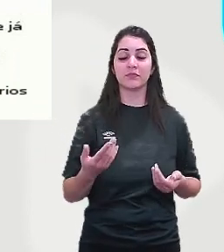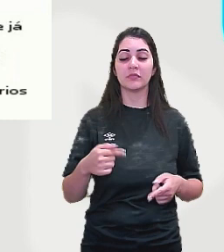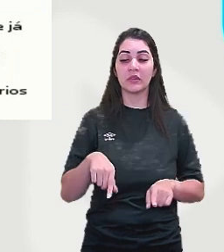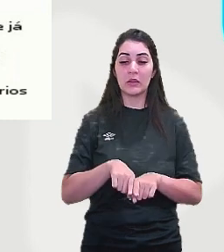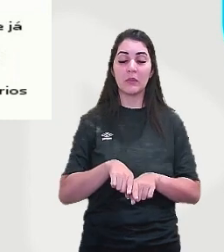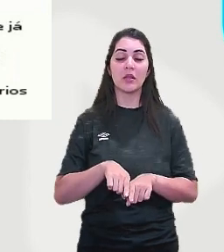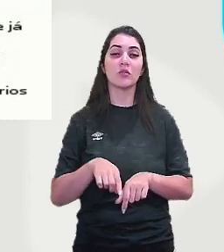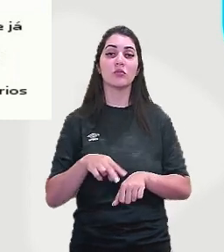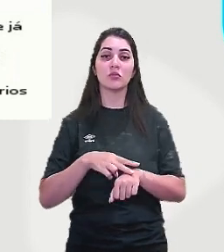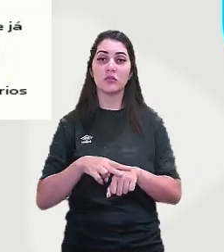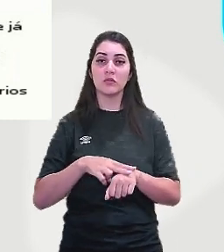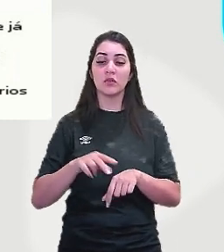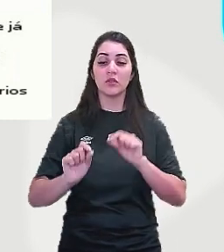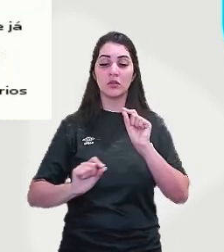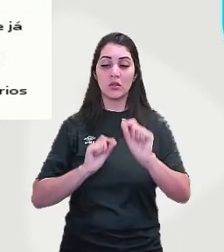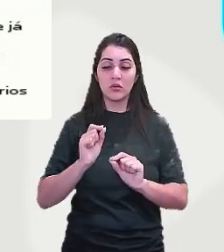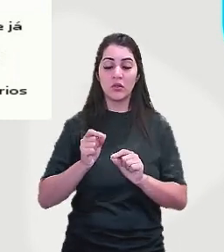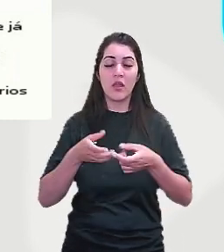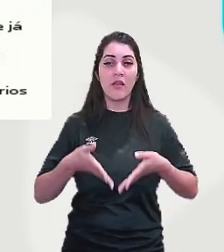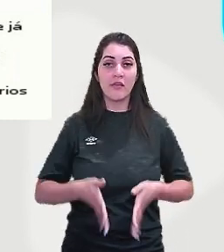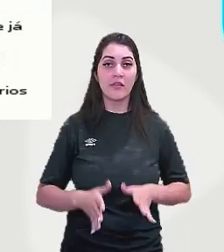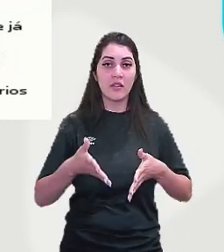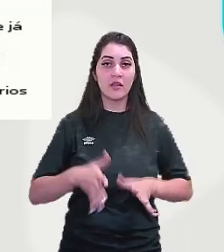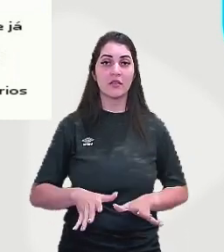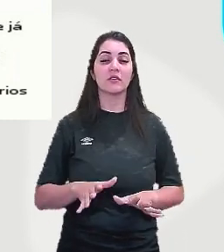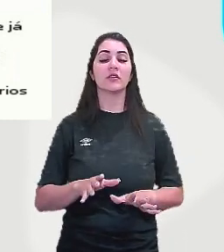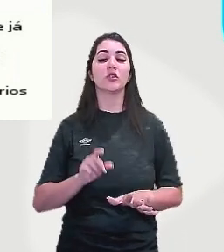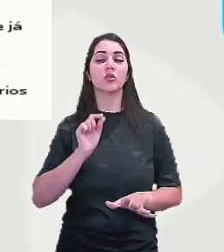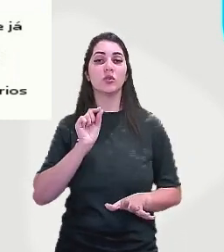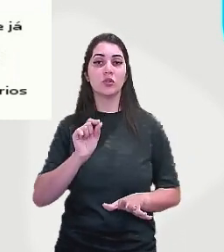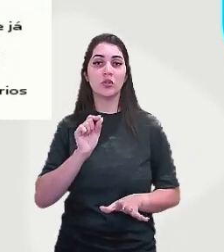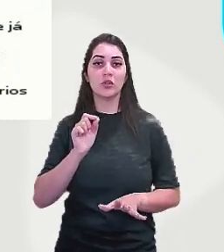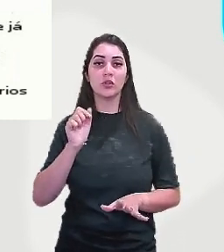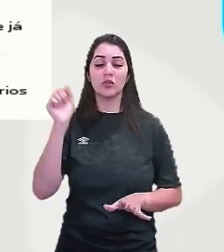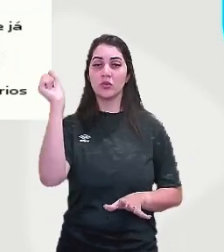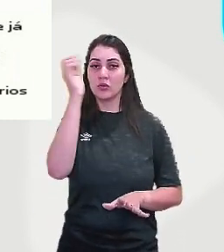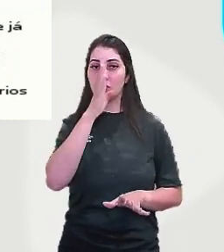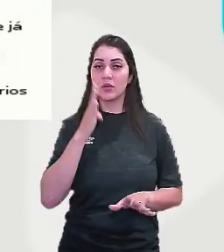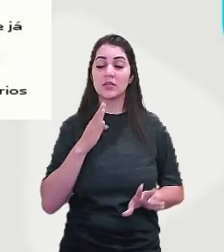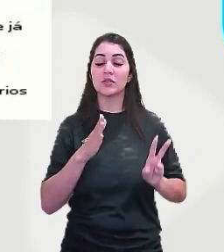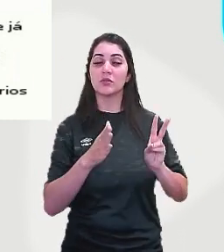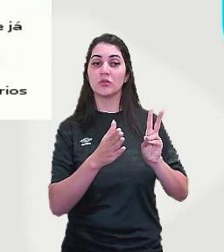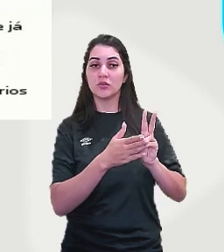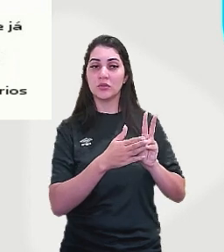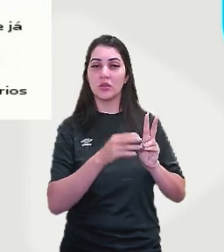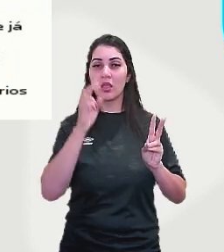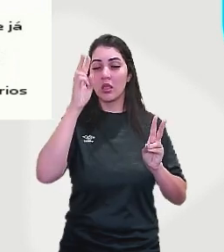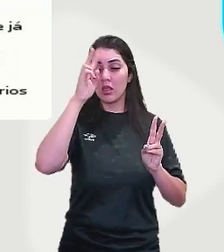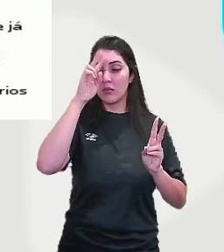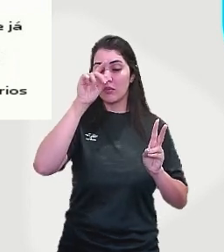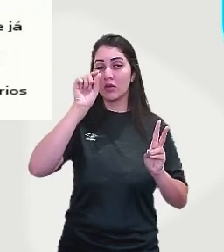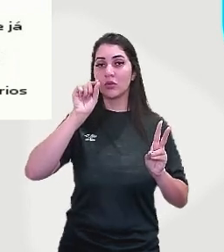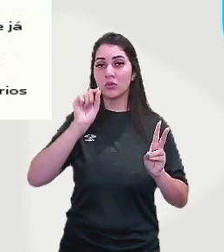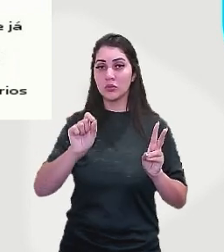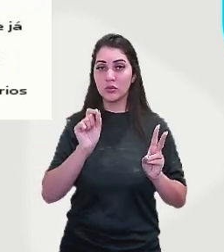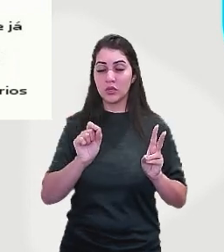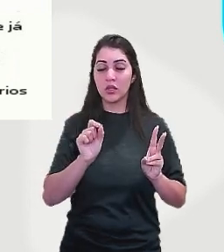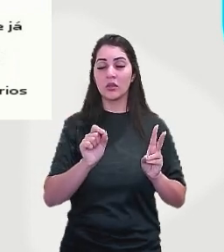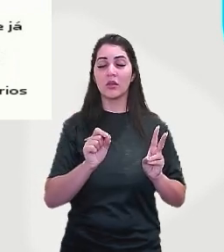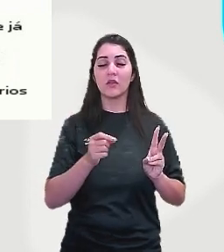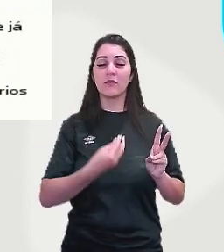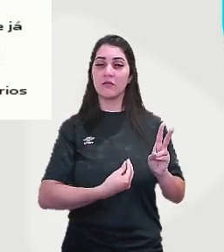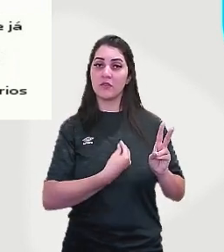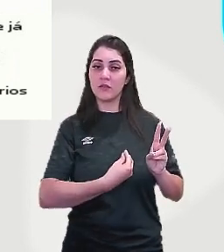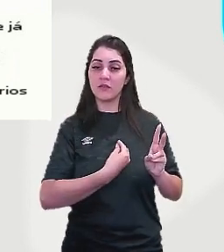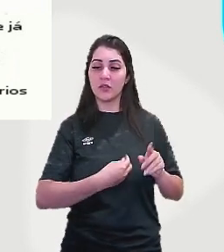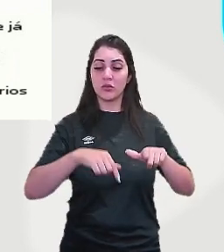verdes, que são a maioria descendentes nativos do Brasil, dos índios. Lembrando que os índios eles moravam na nossa